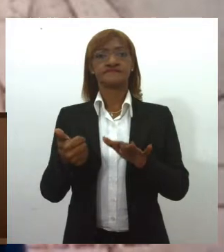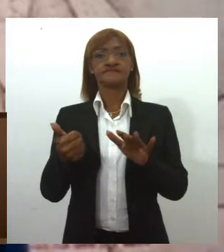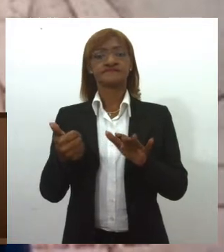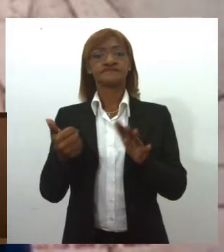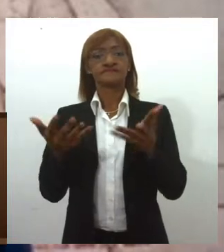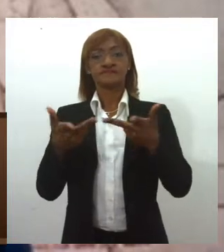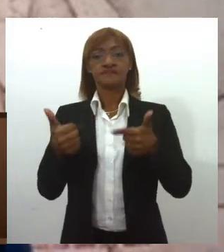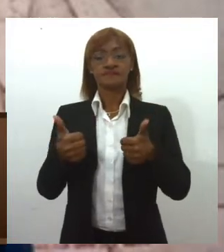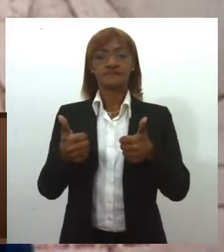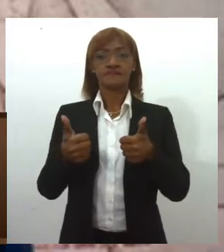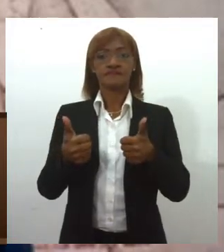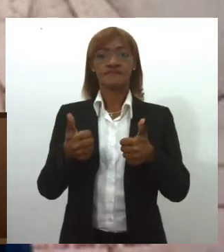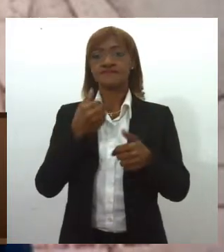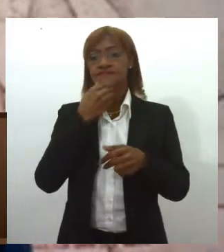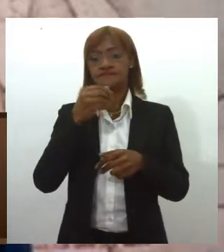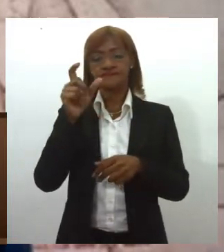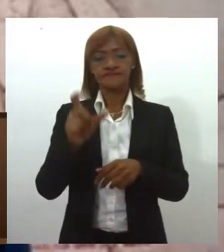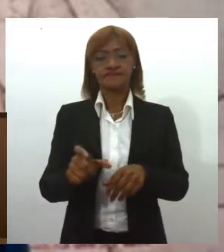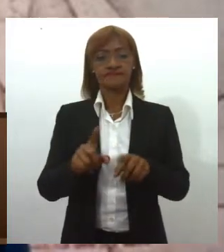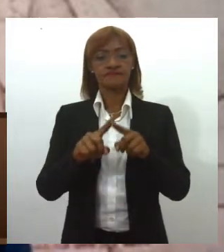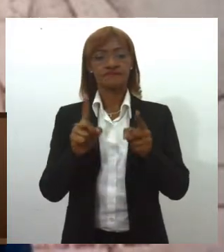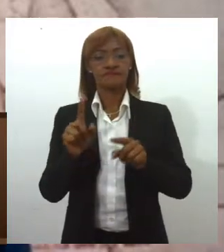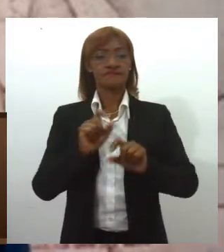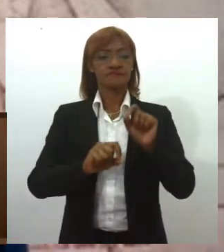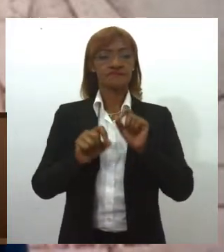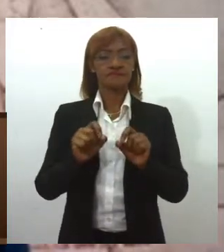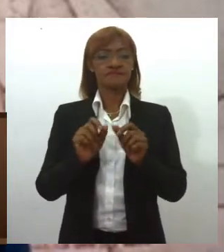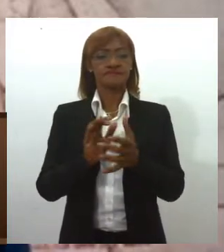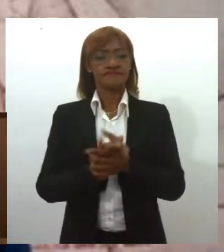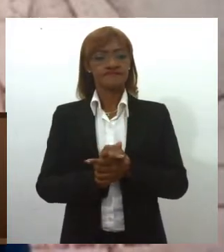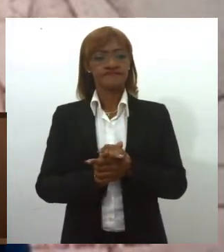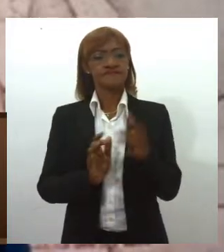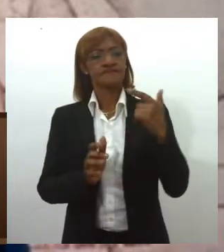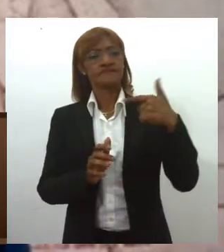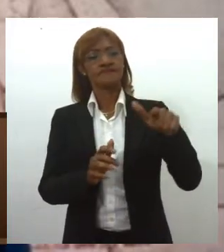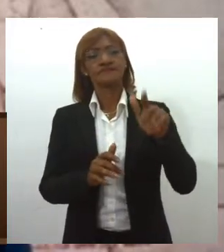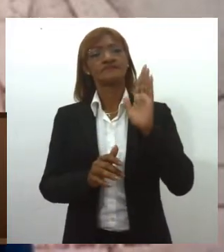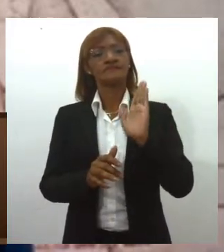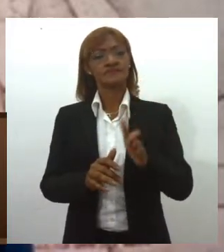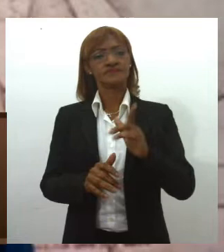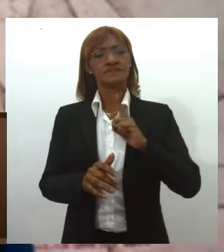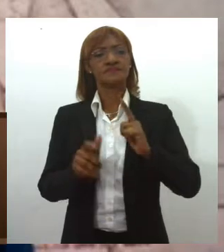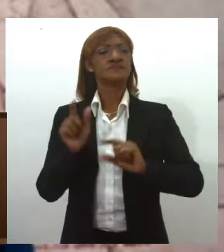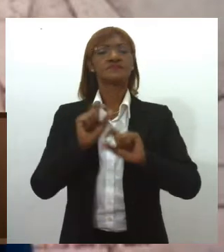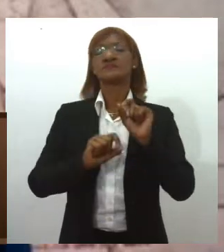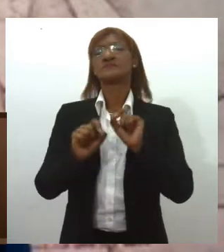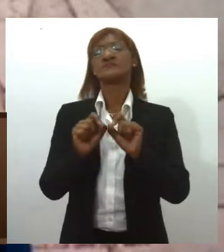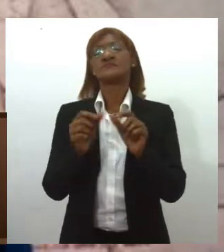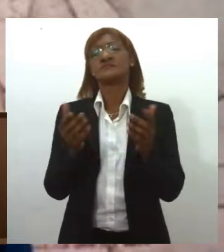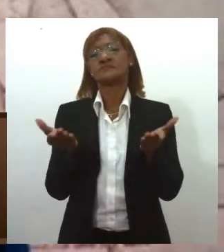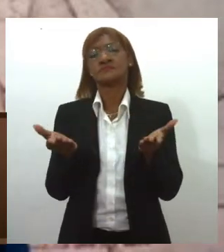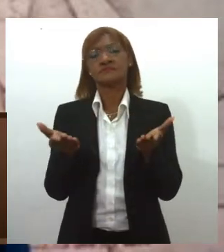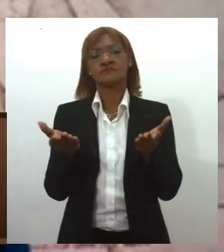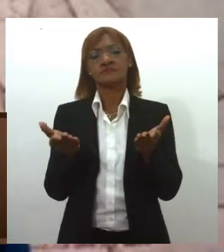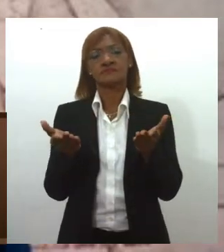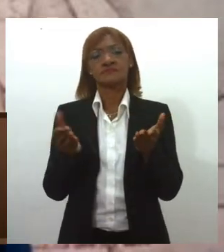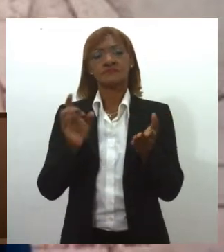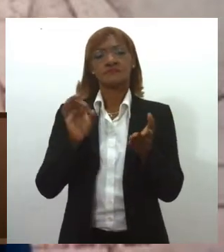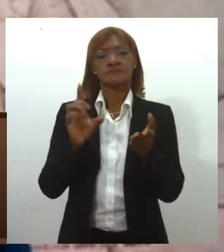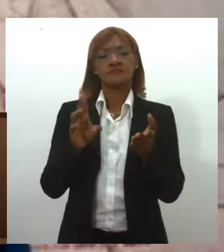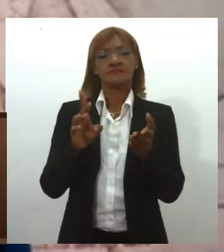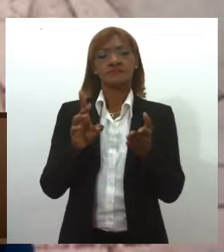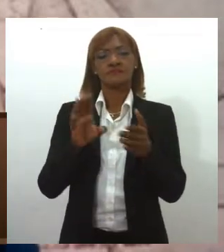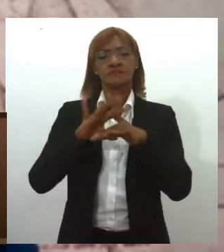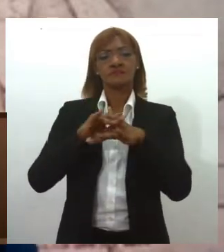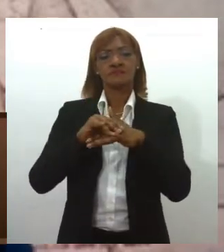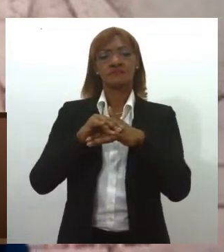algumas fontes, é colocada como fator de risco. Em outras, é colocada como fator de risco somente para aquela doença mais